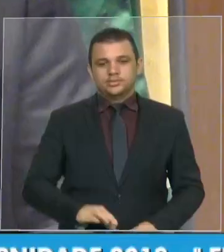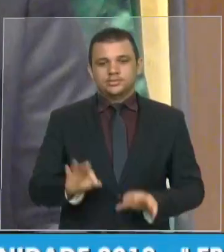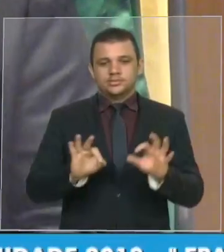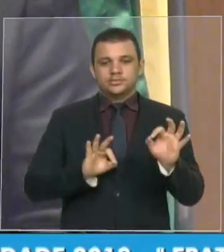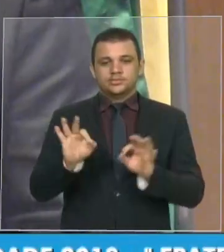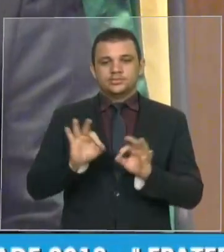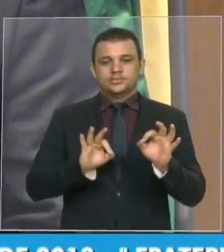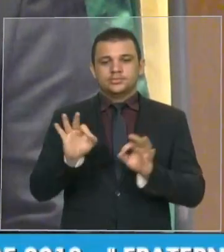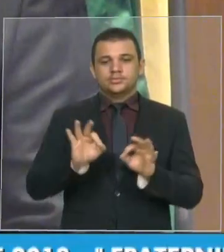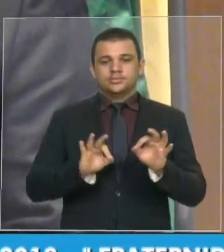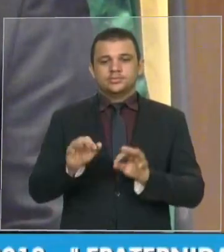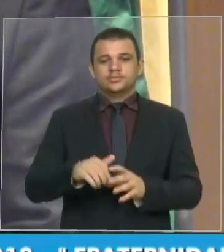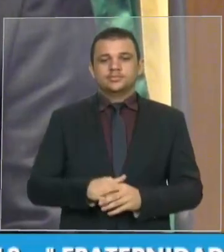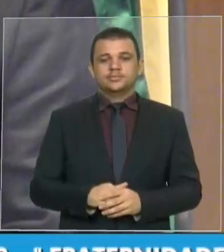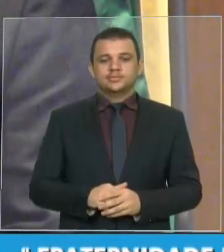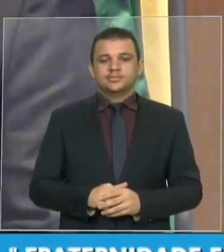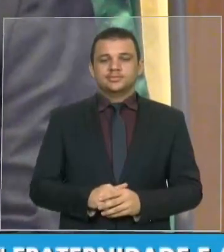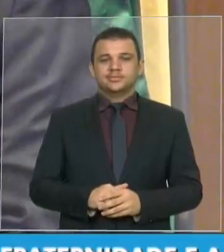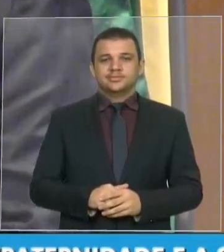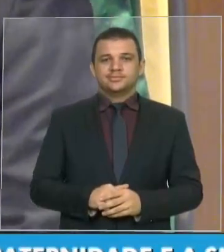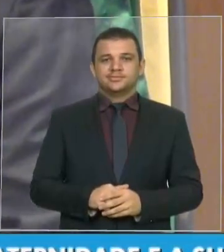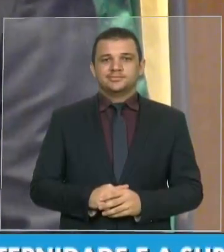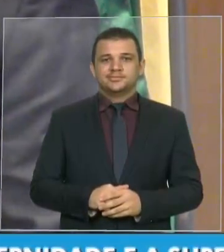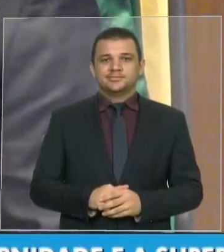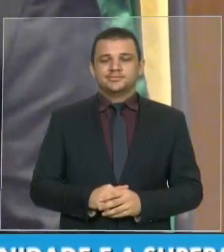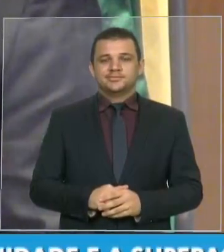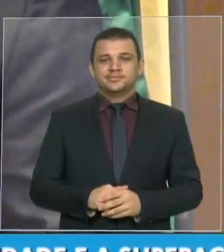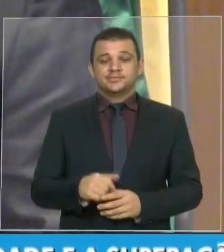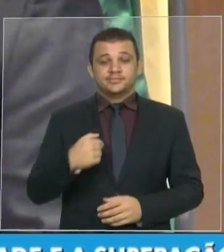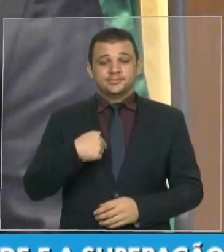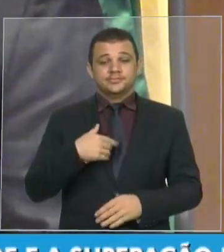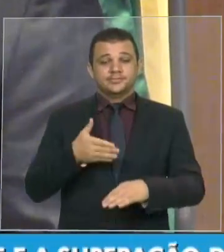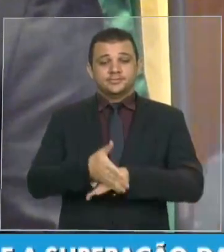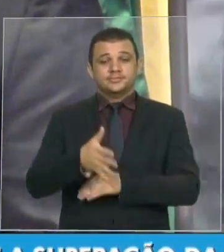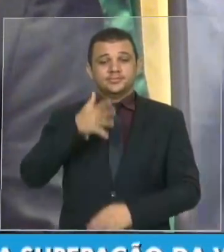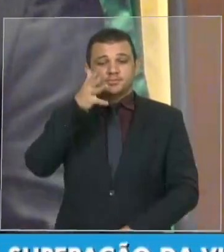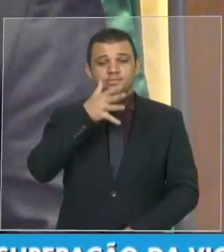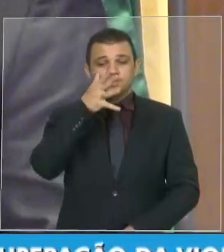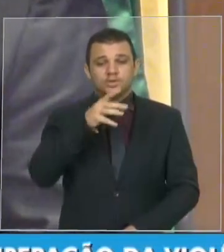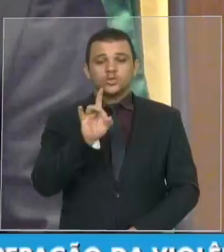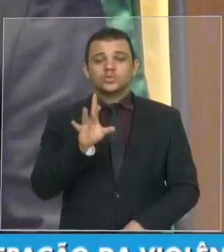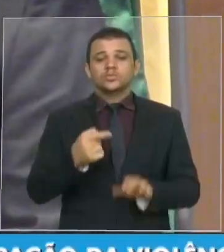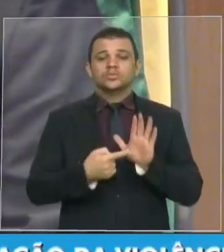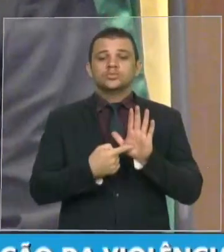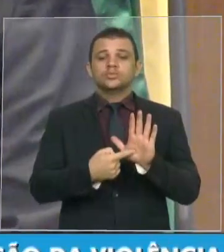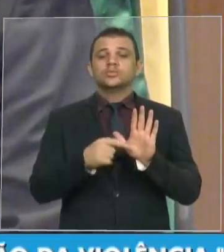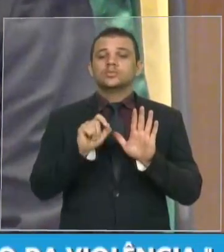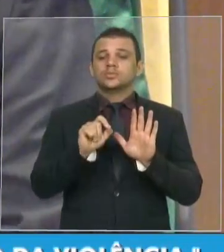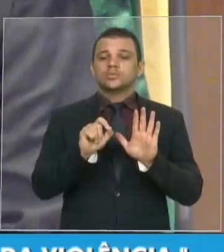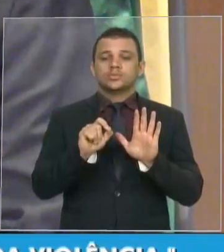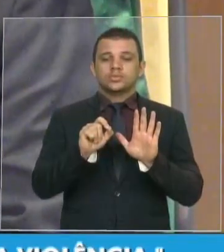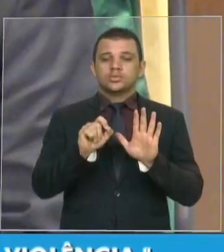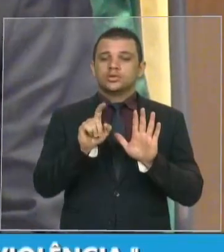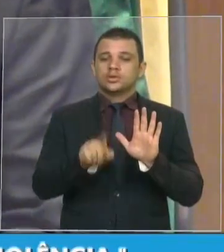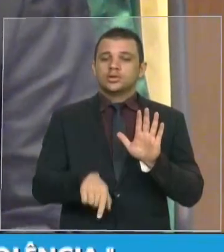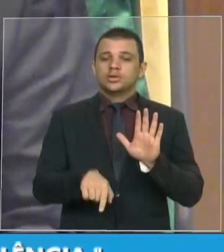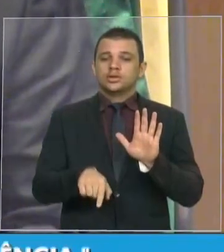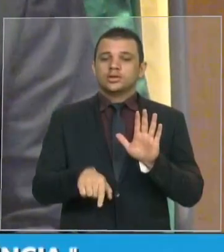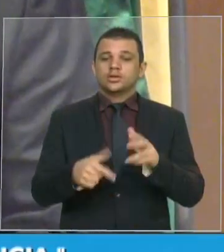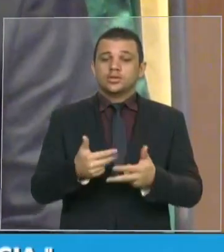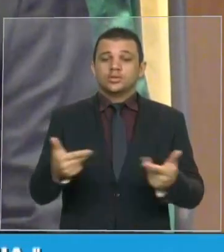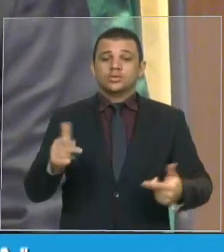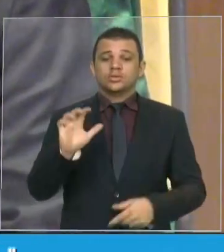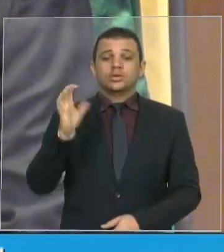A minha intervenção é apenas para demonstrar a situação